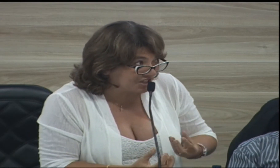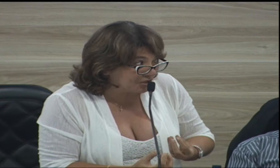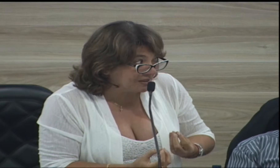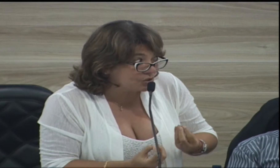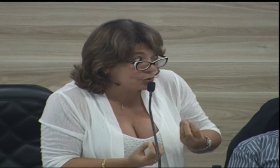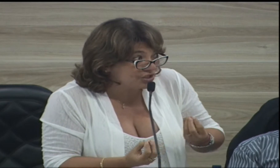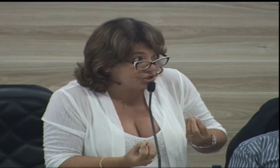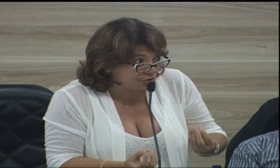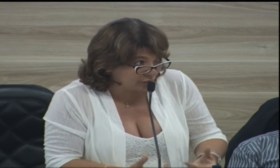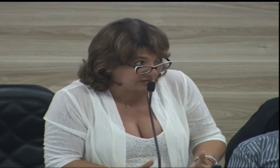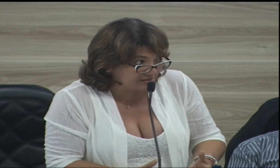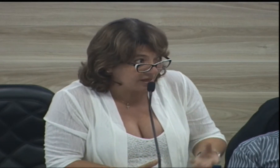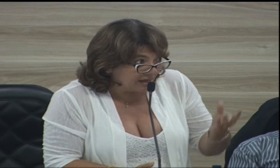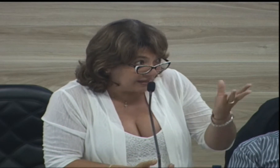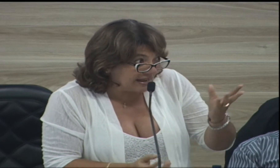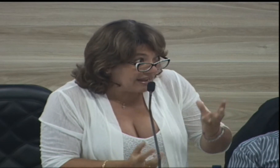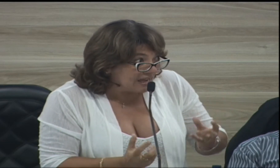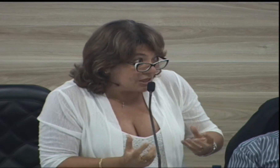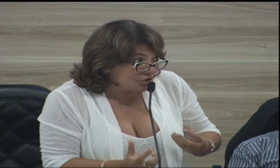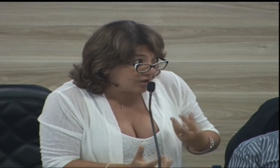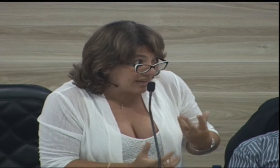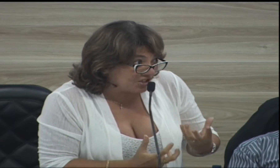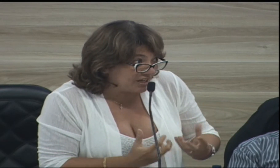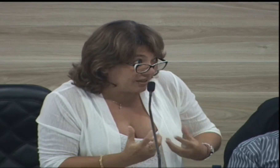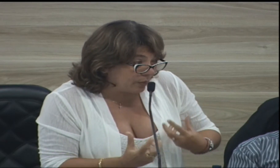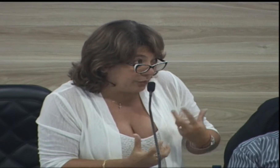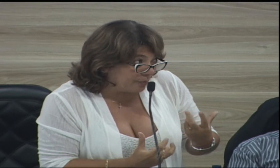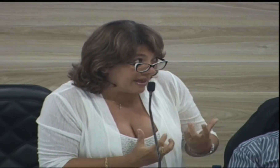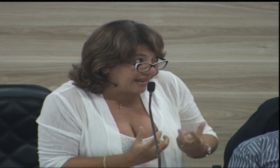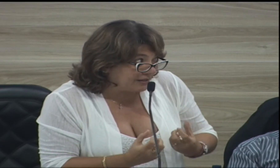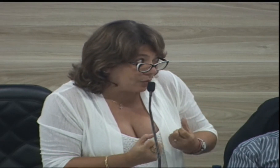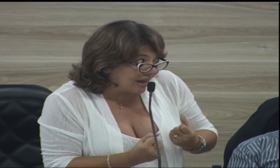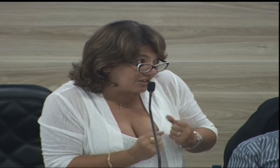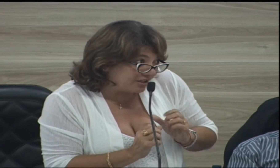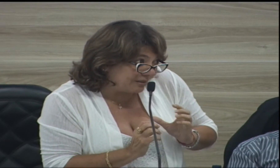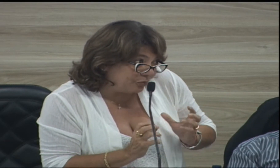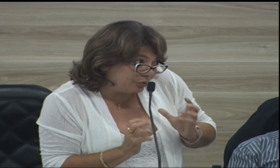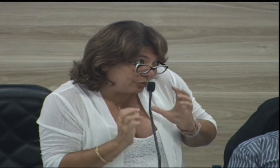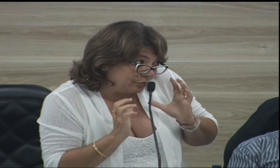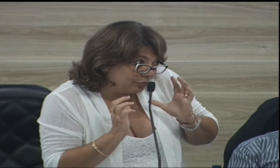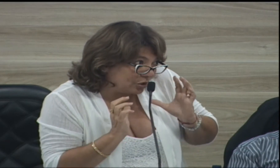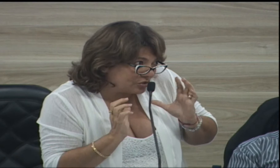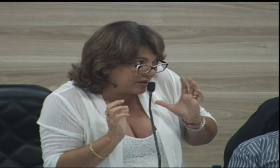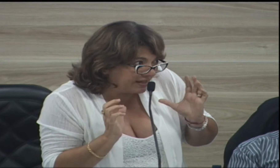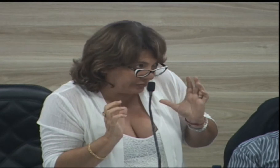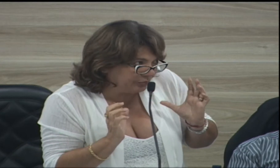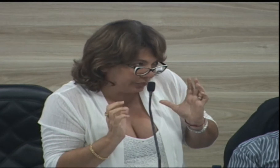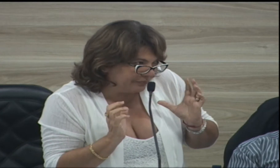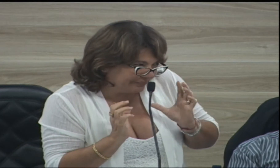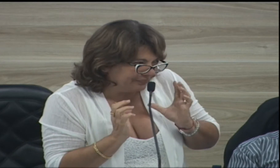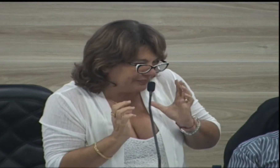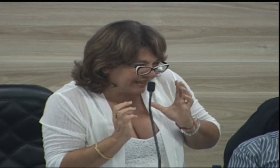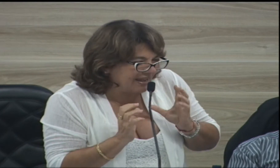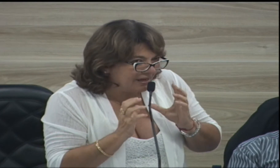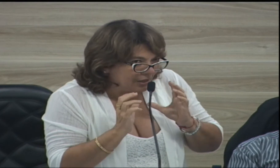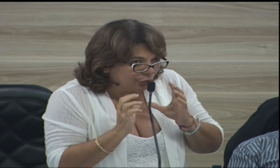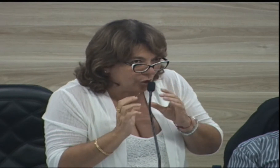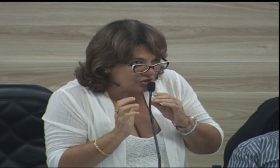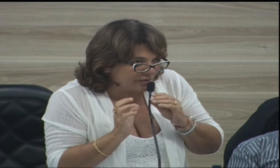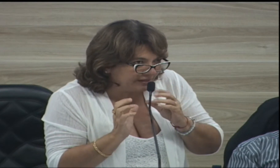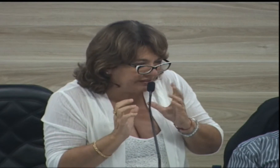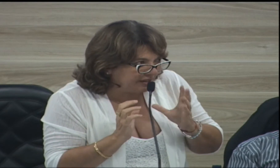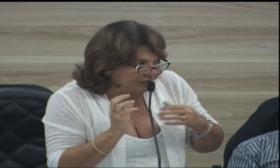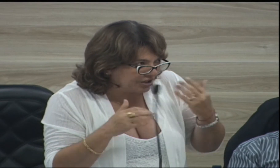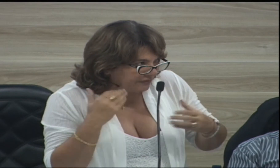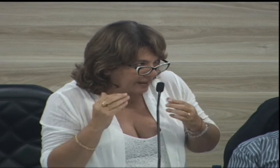atendimentos, na questão das sugestões, né? Só que a gente, enquanto médico, a gente é muito no nosso canto, né? No